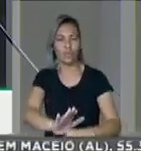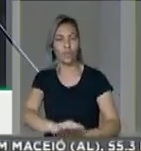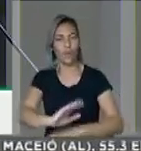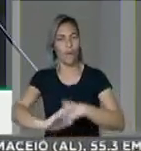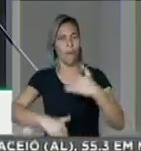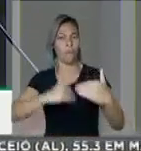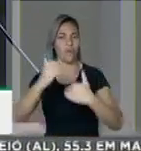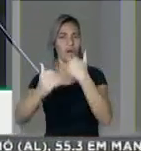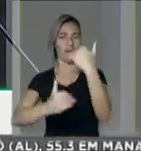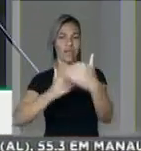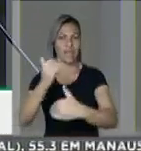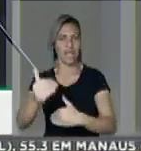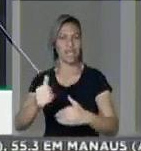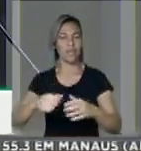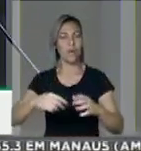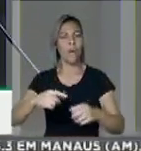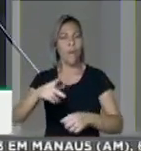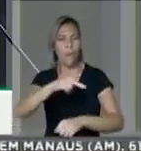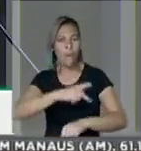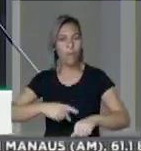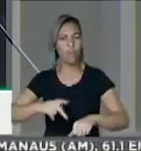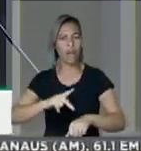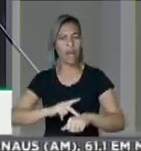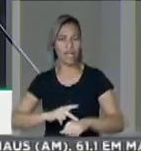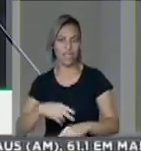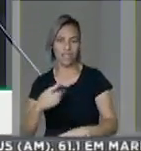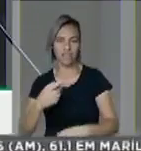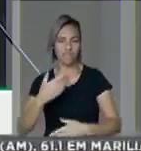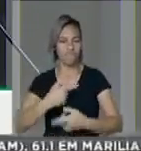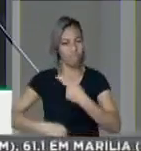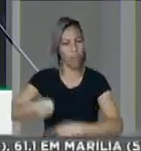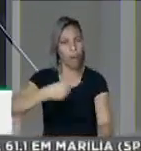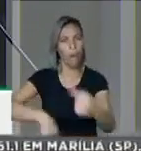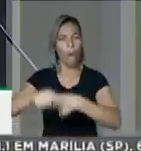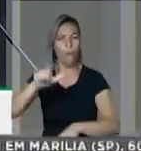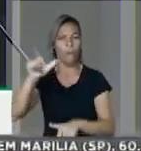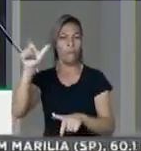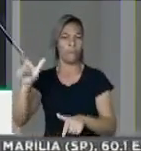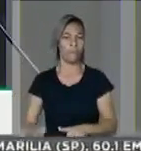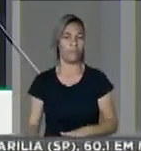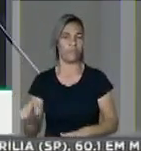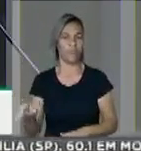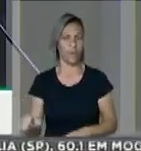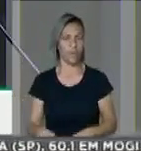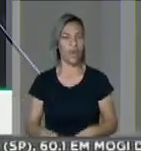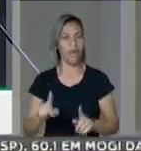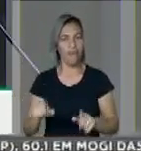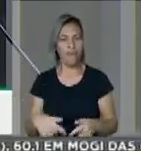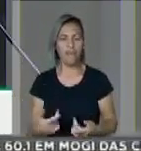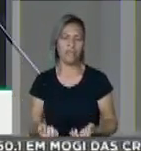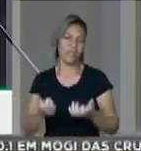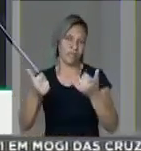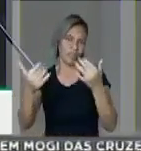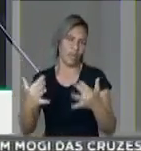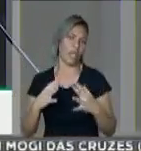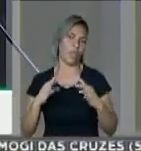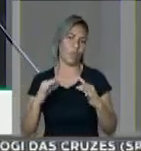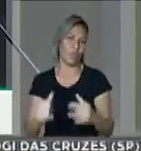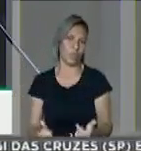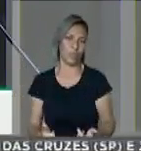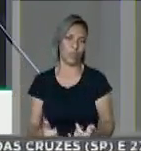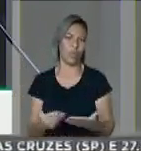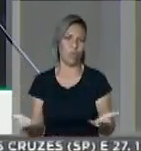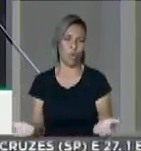seu progresso, entre a nação e a sua prosperidade. Era isto que eu tinha a dizer, senhor